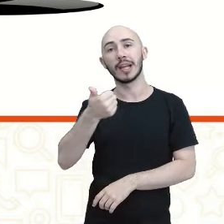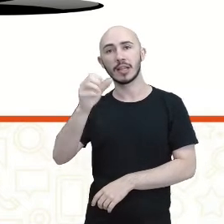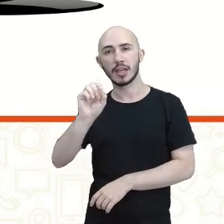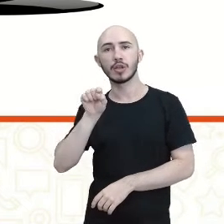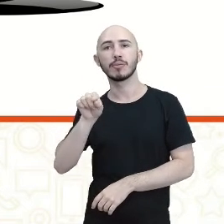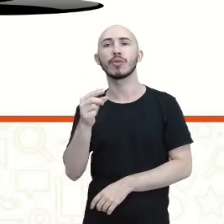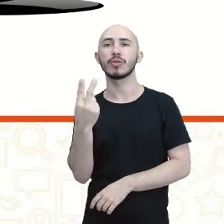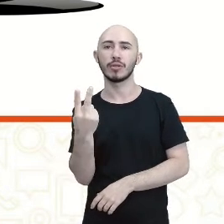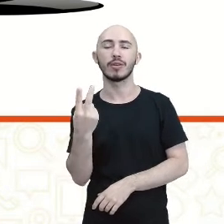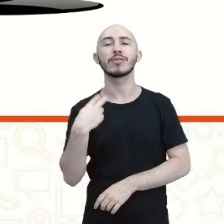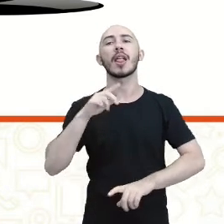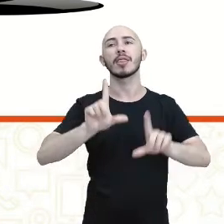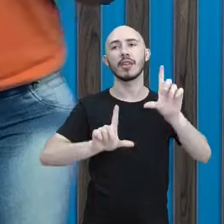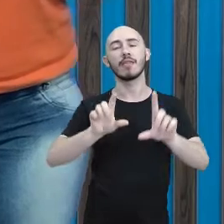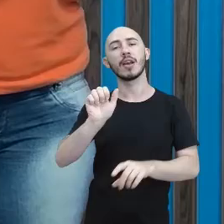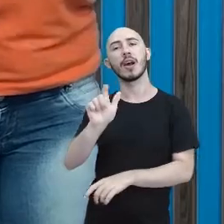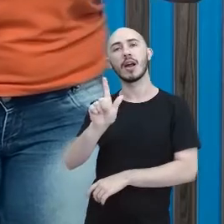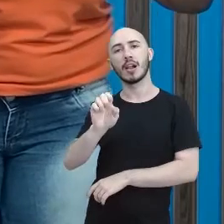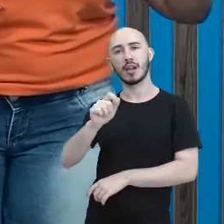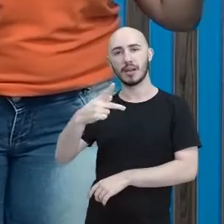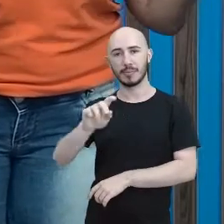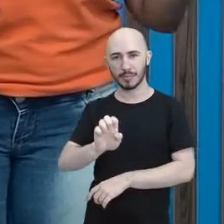Alep. Então,